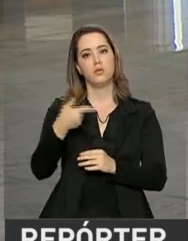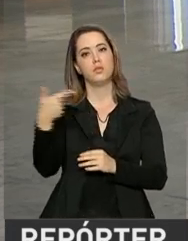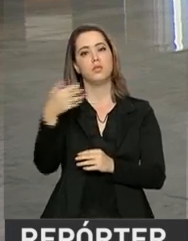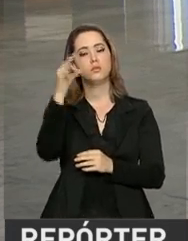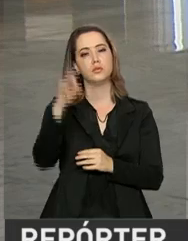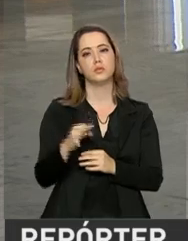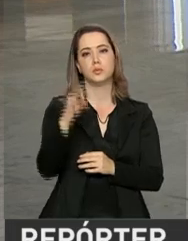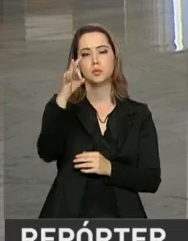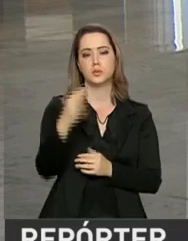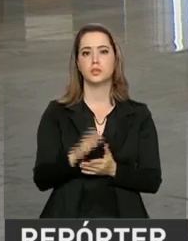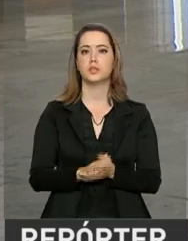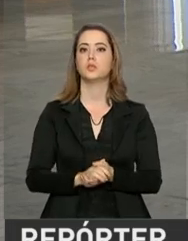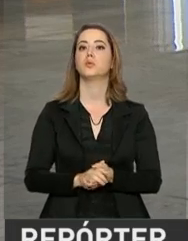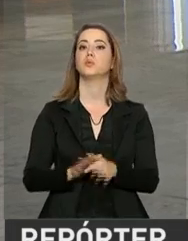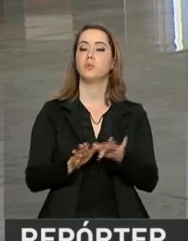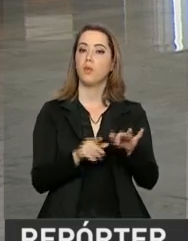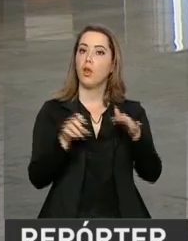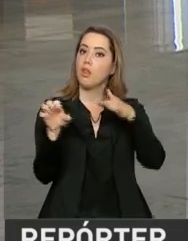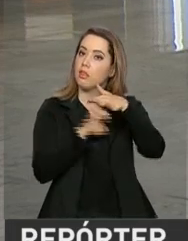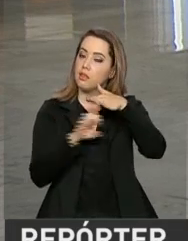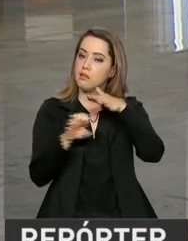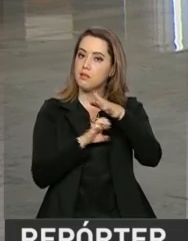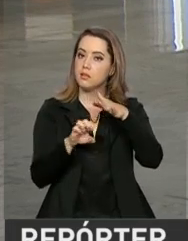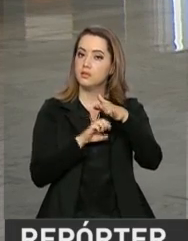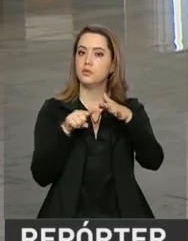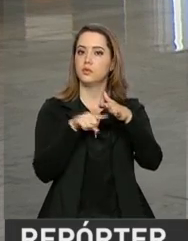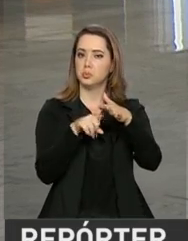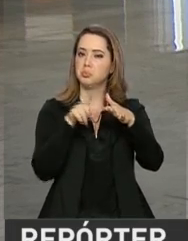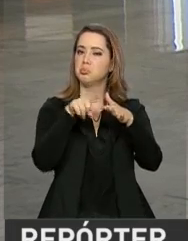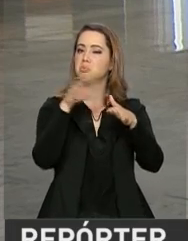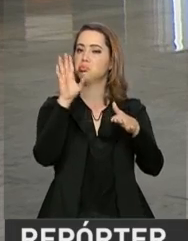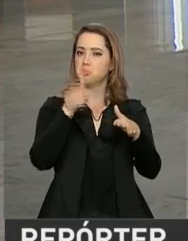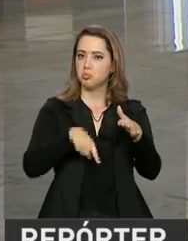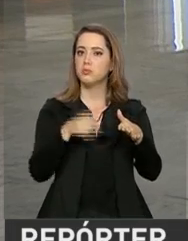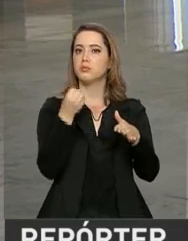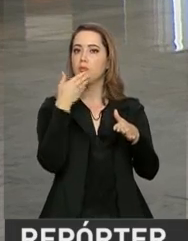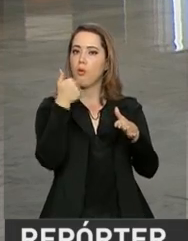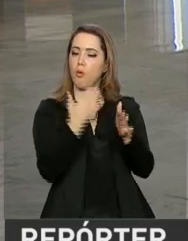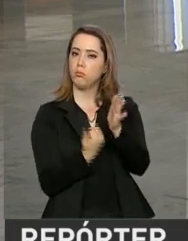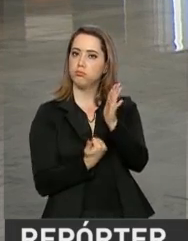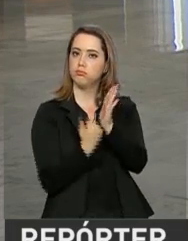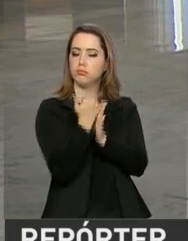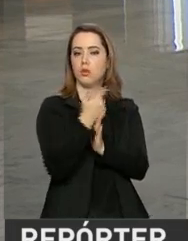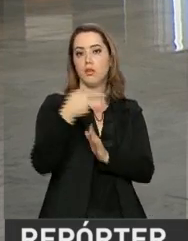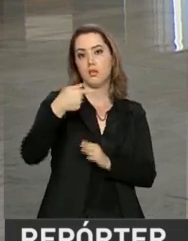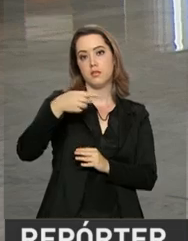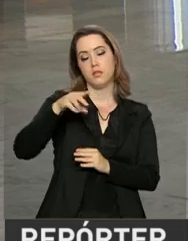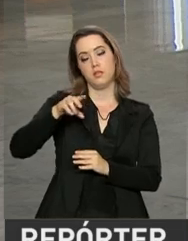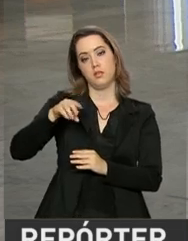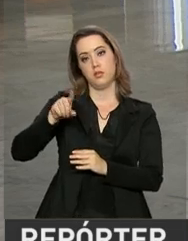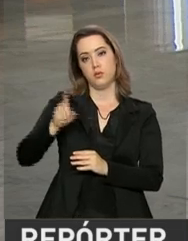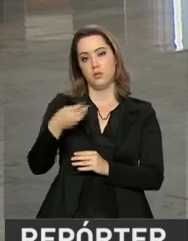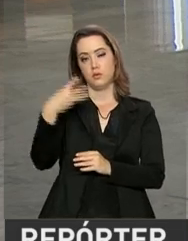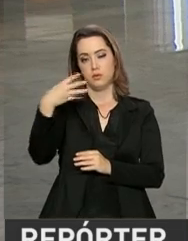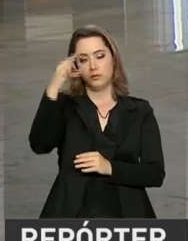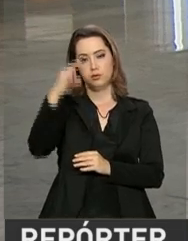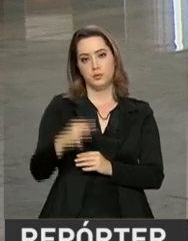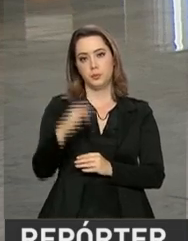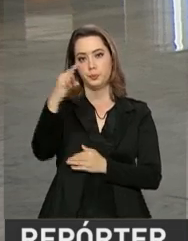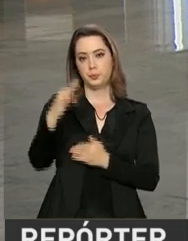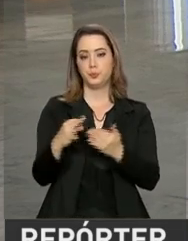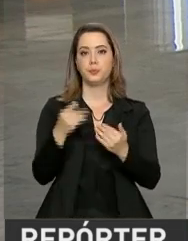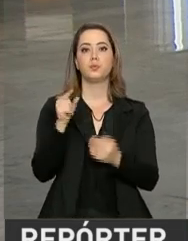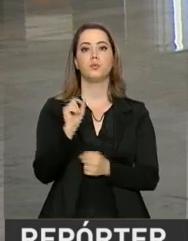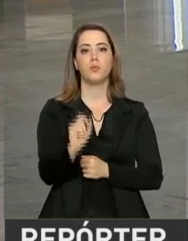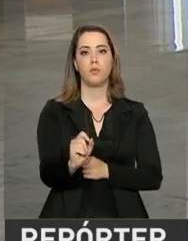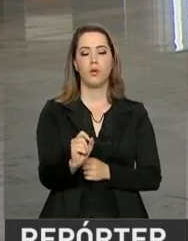aí no recorte das empresas Esse resultado é ainda mais favorável um aumento de 7,3 no mesmo período